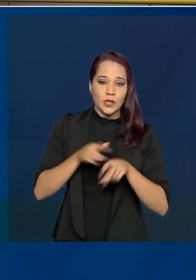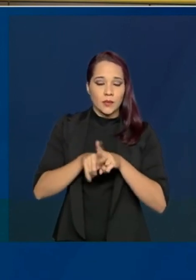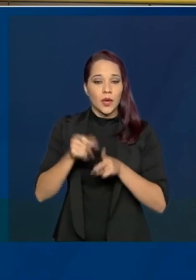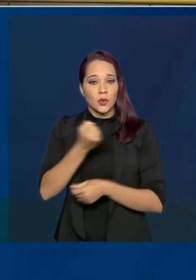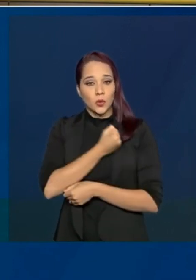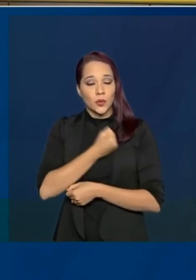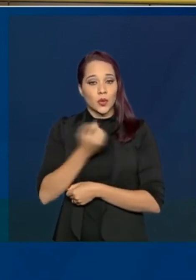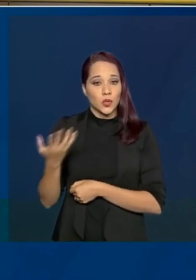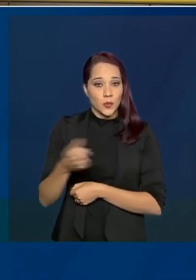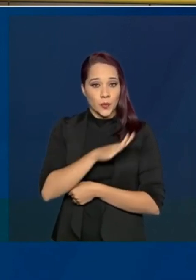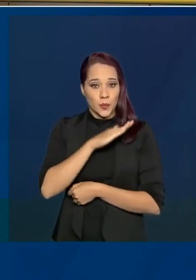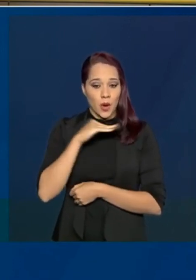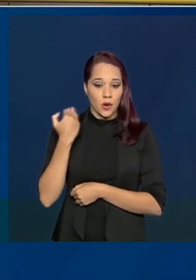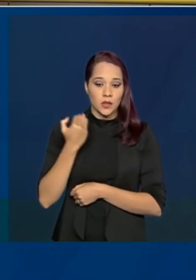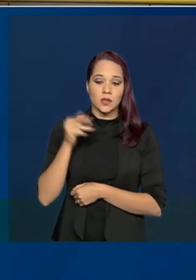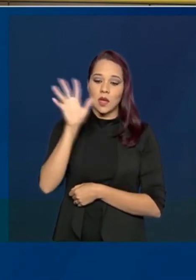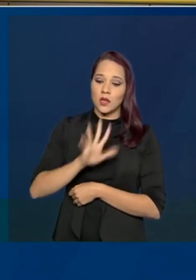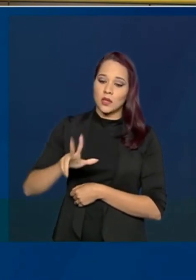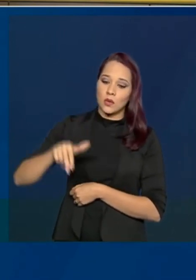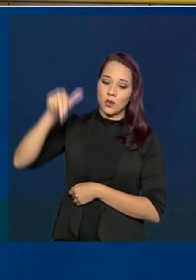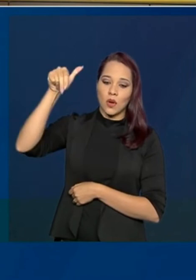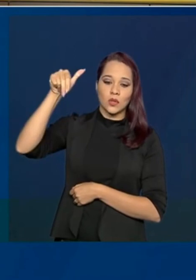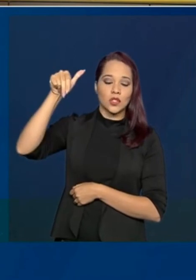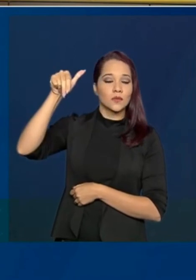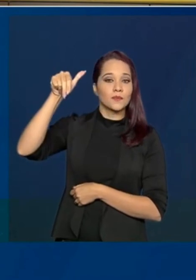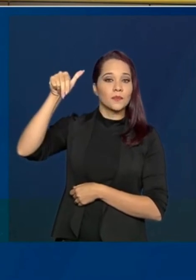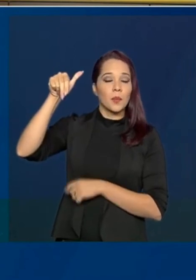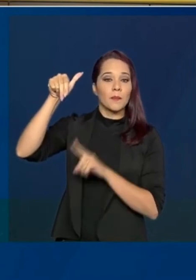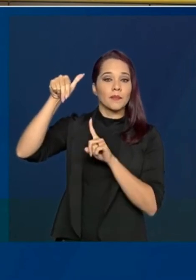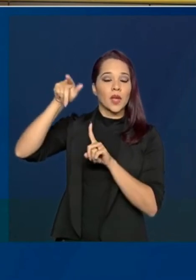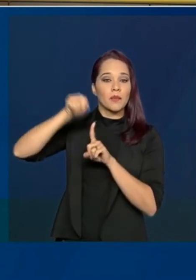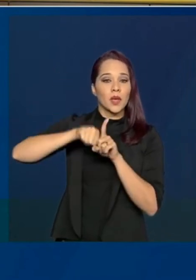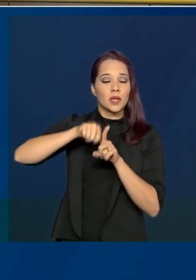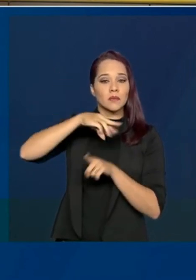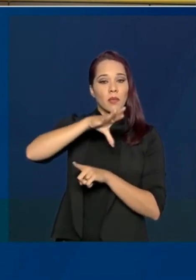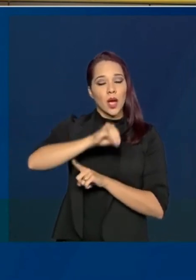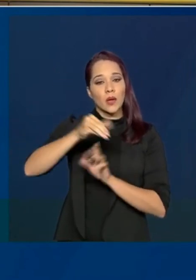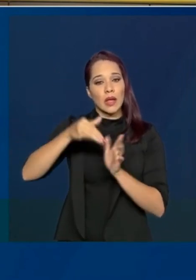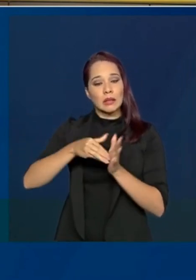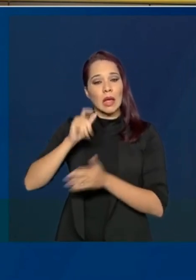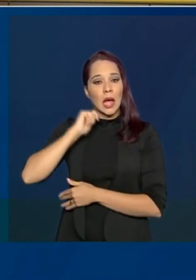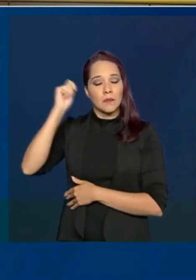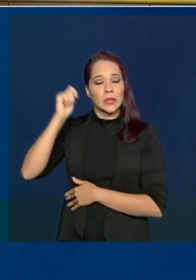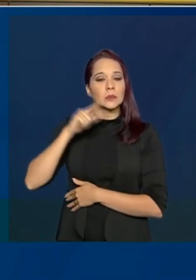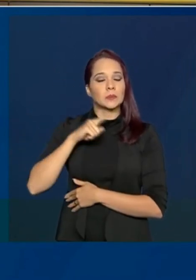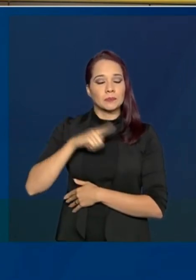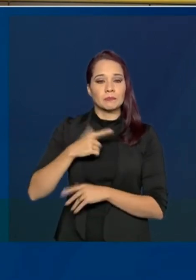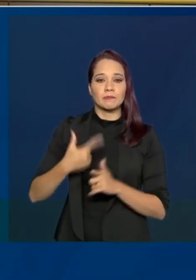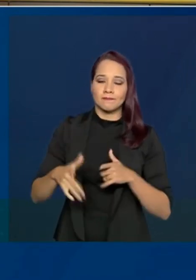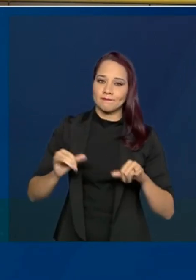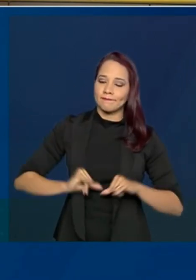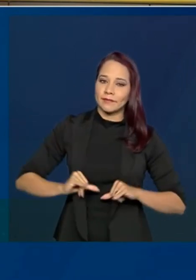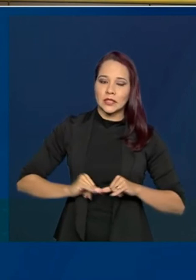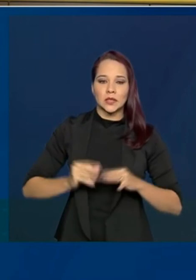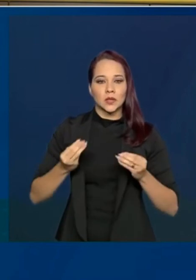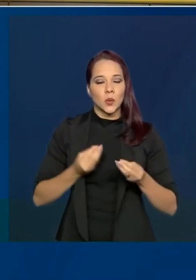região norte, que nos meses de maio, abril, sofreu bastante com o número de casos